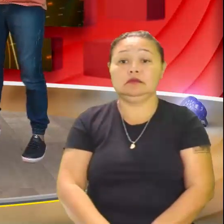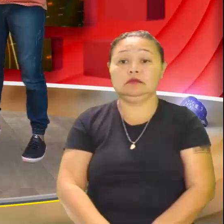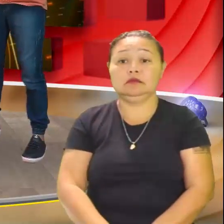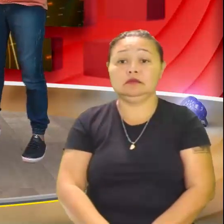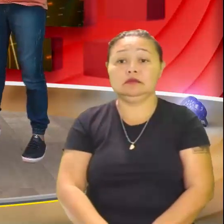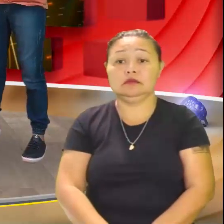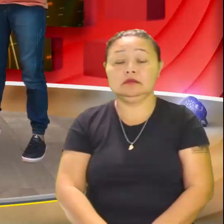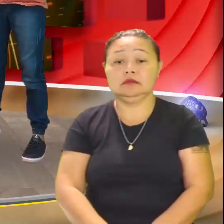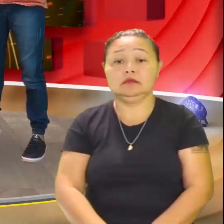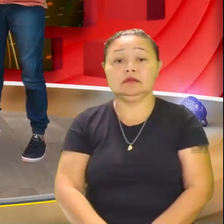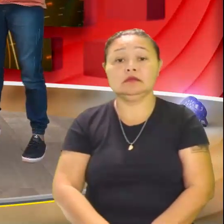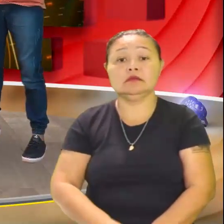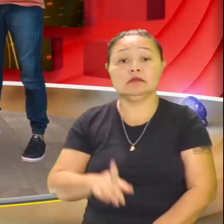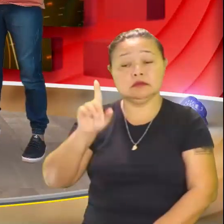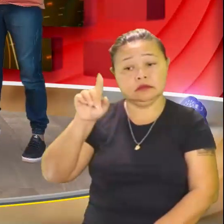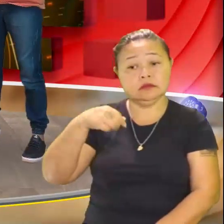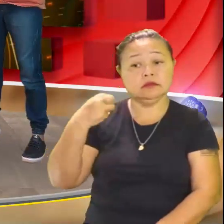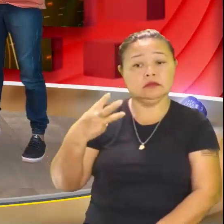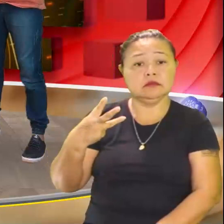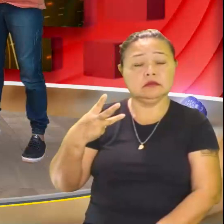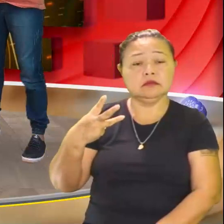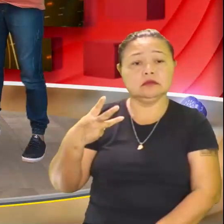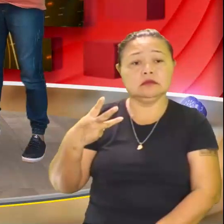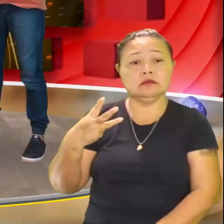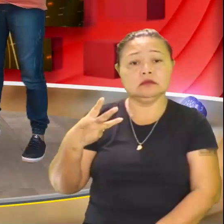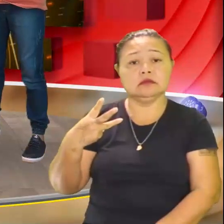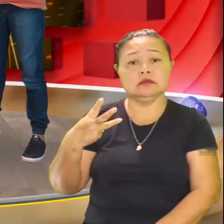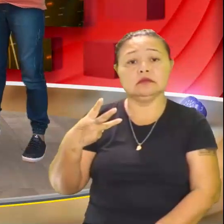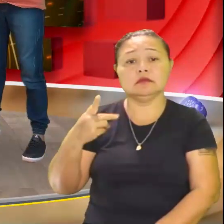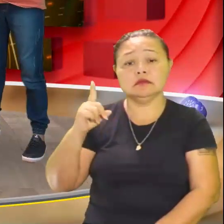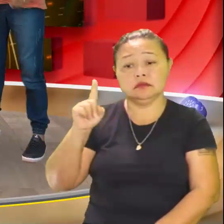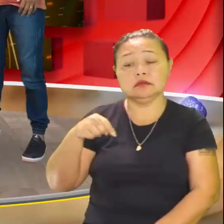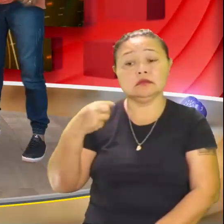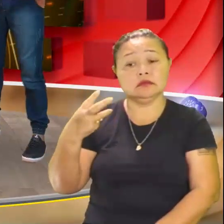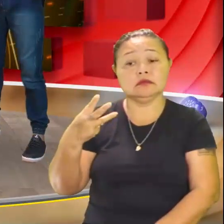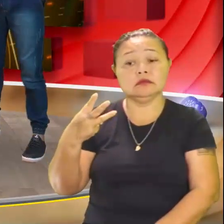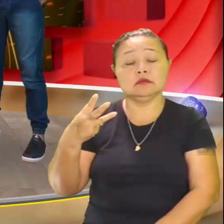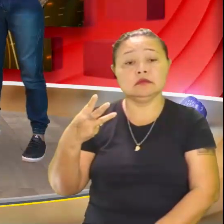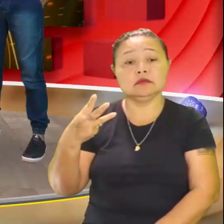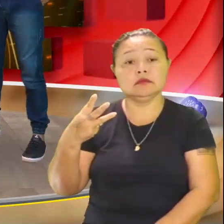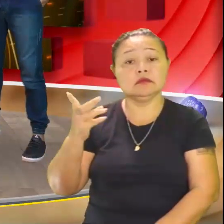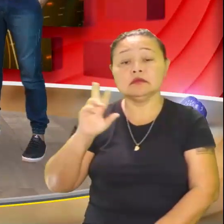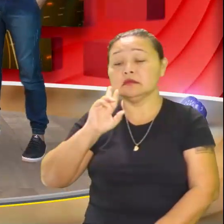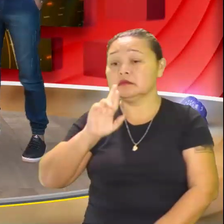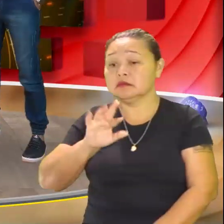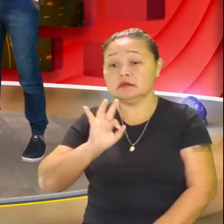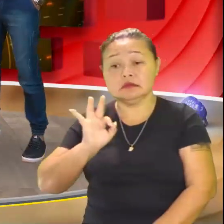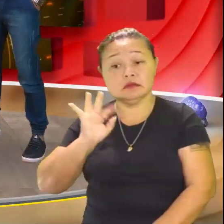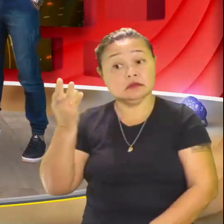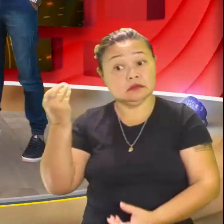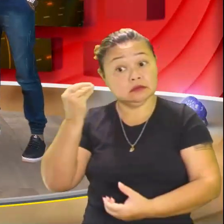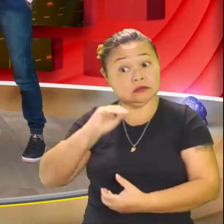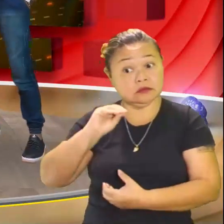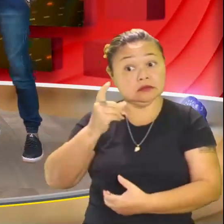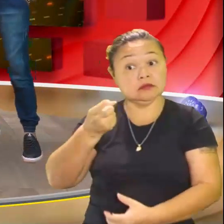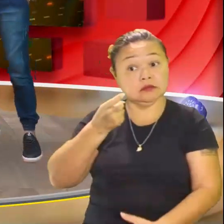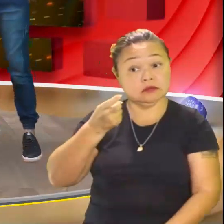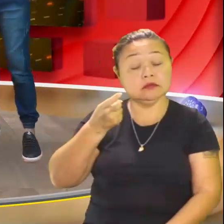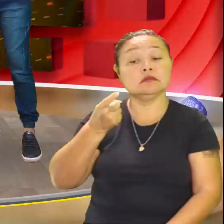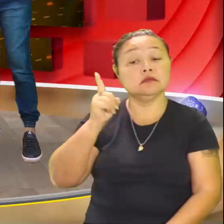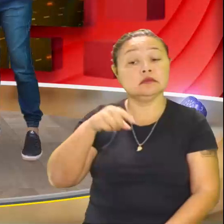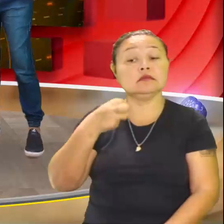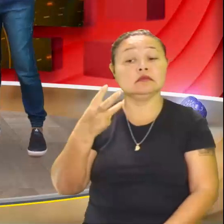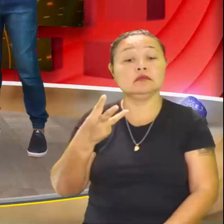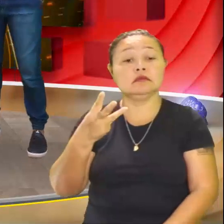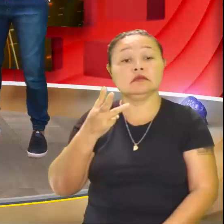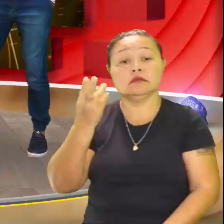Mas esse 3 aí... 3 entrou na máquina, ele é o x. Ah, ele é o x? Isso, ele não é resultado, não. Ele é o x. Entrou na